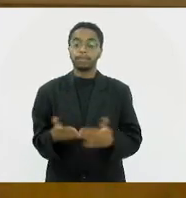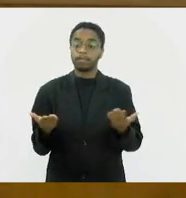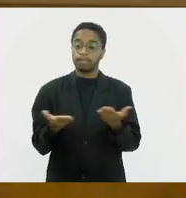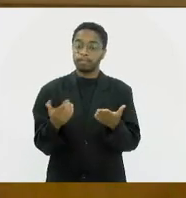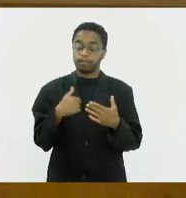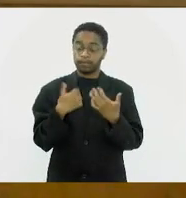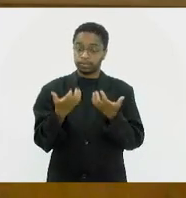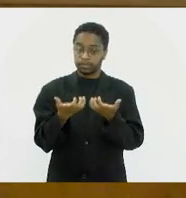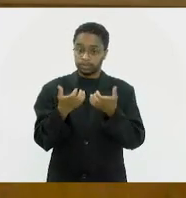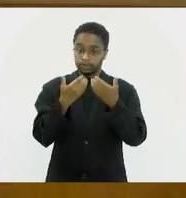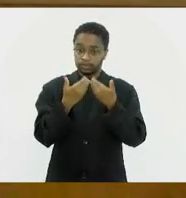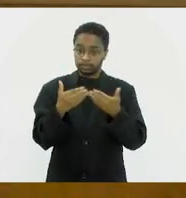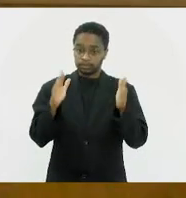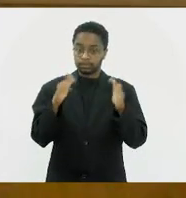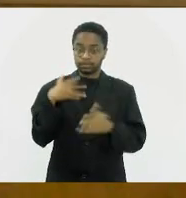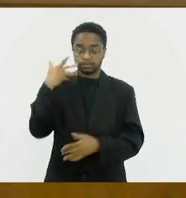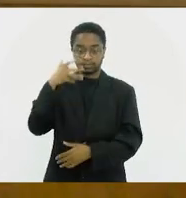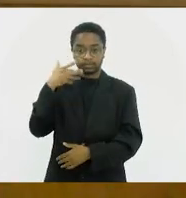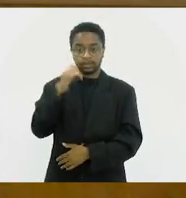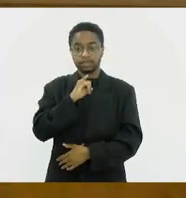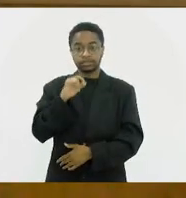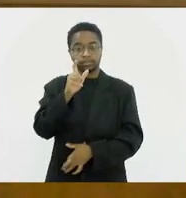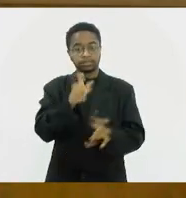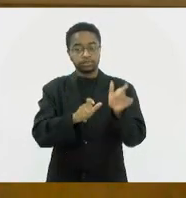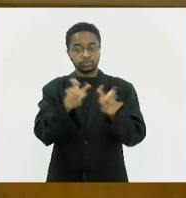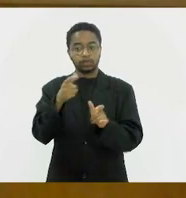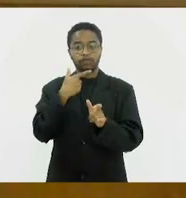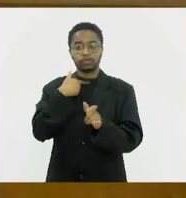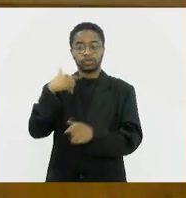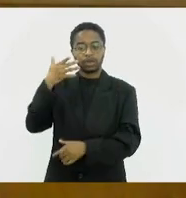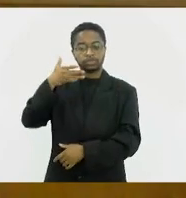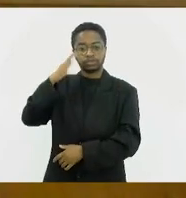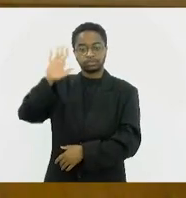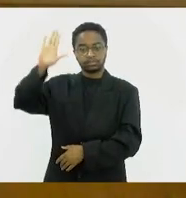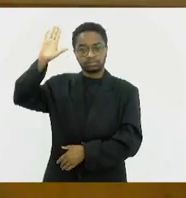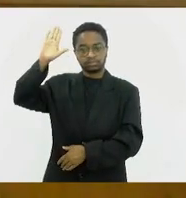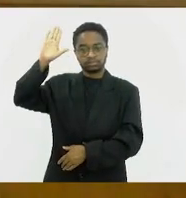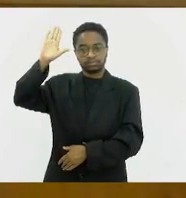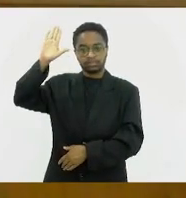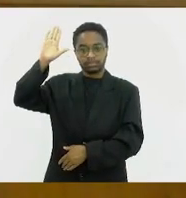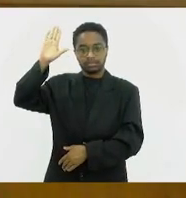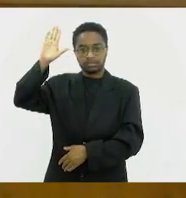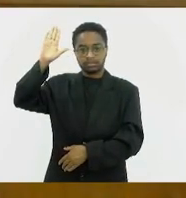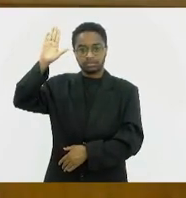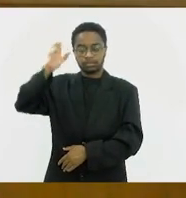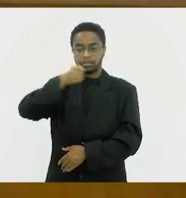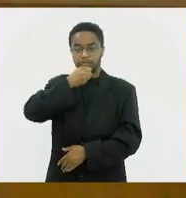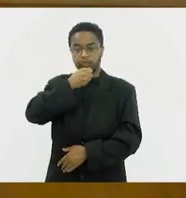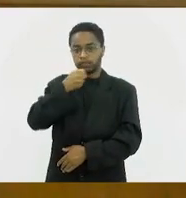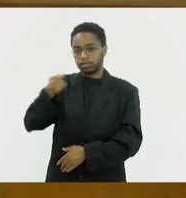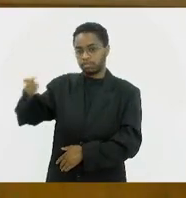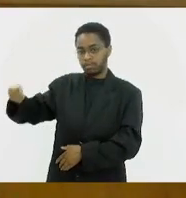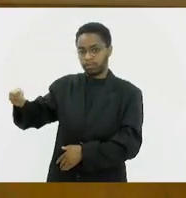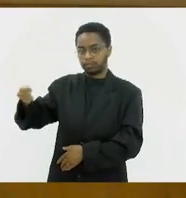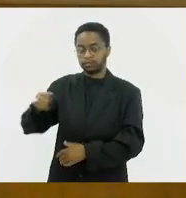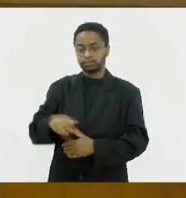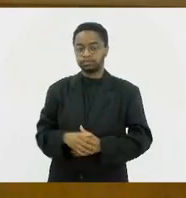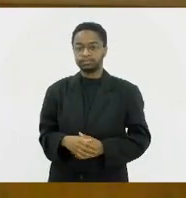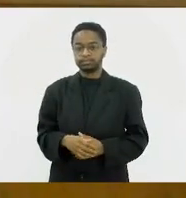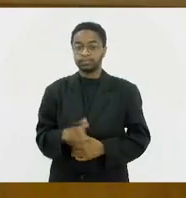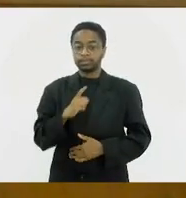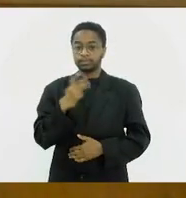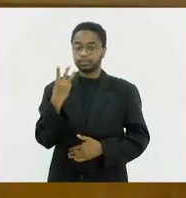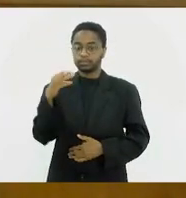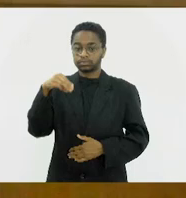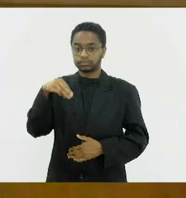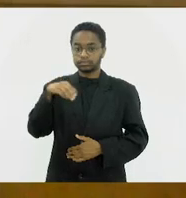abrir a palavra para quem quiser fazer uso da palavra. É só levantar a mão, o microfone está aqui. É, tem 3 minutos